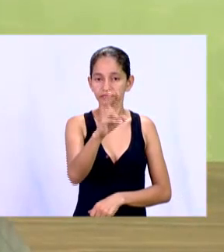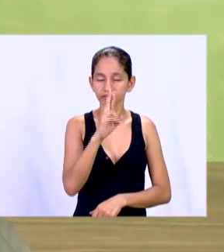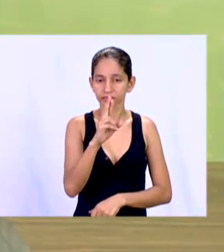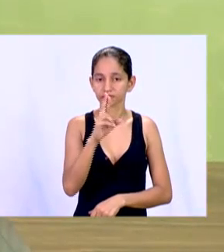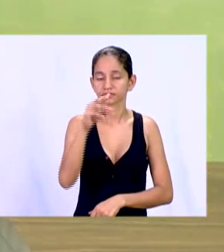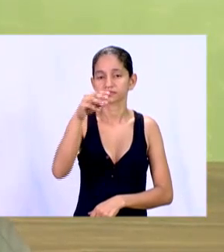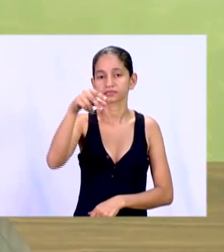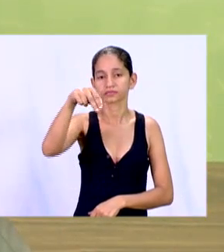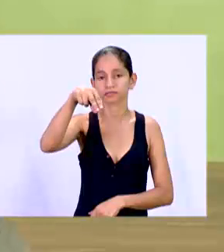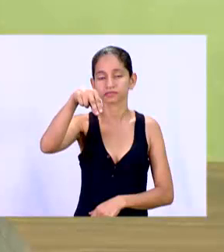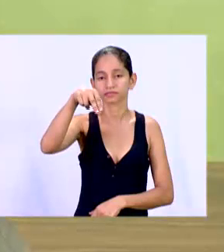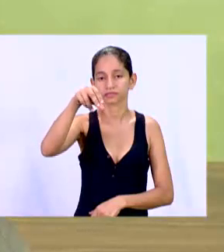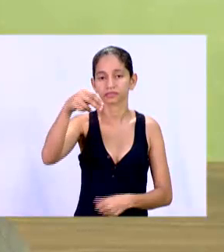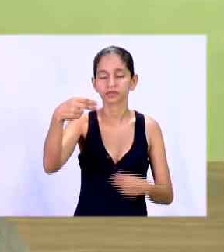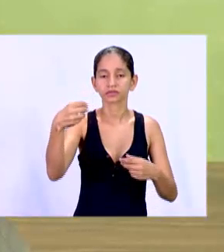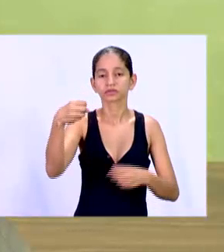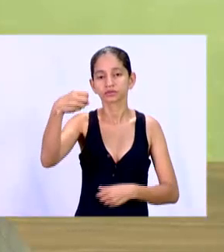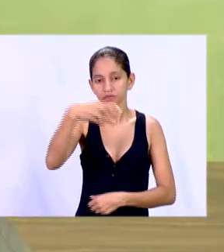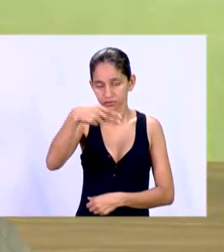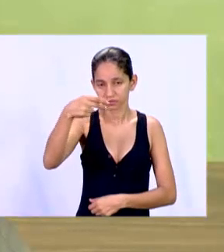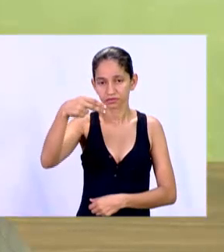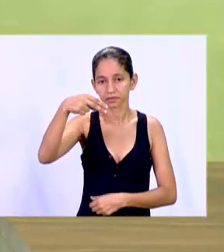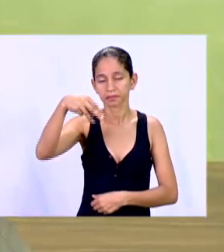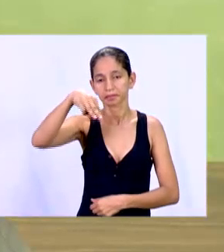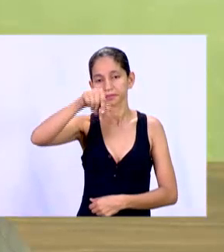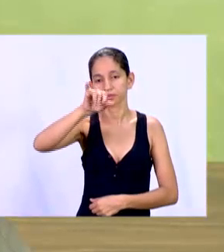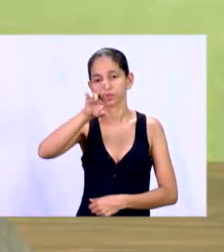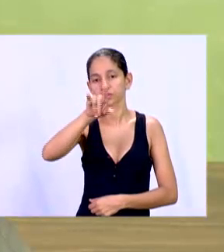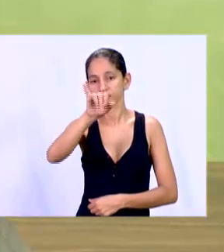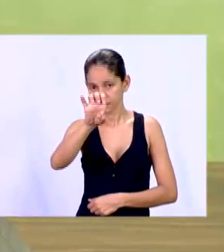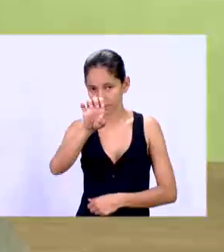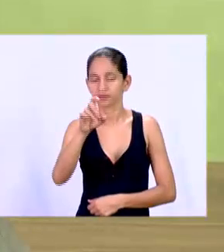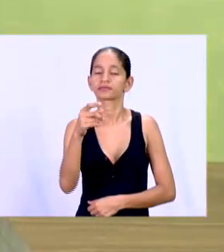Nova Mamoré, do Jonas, da